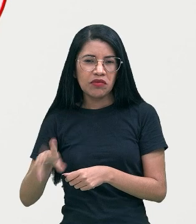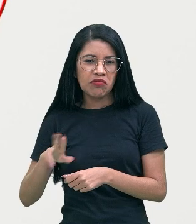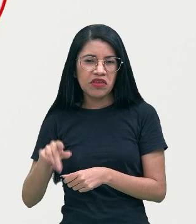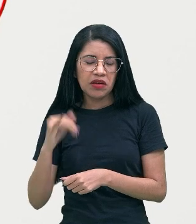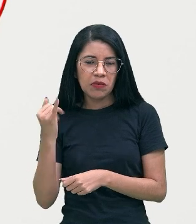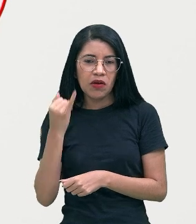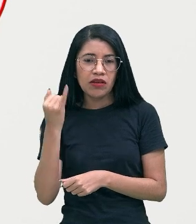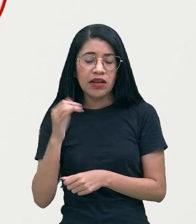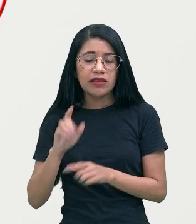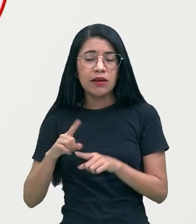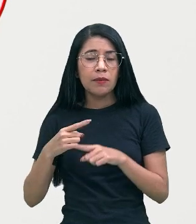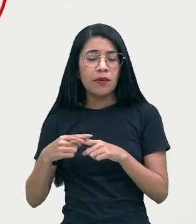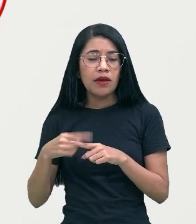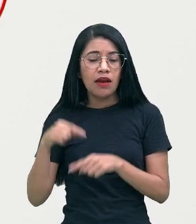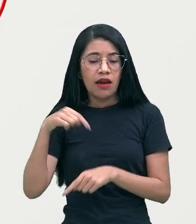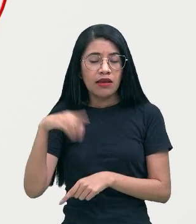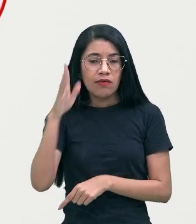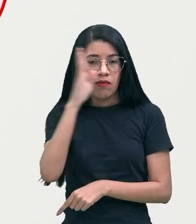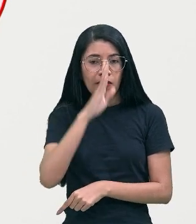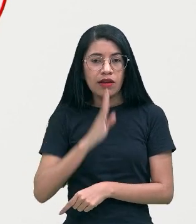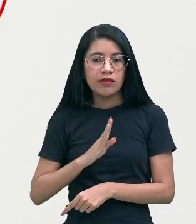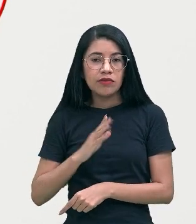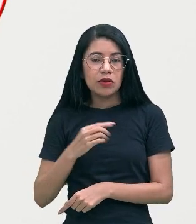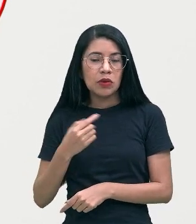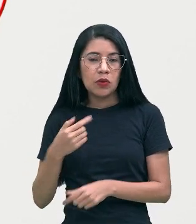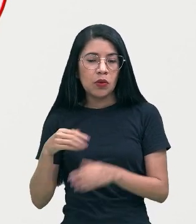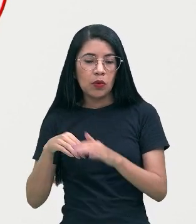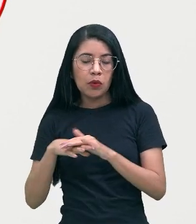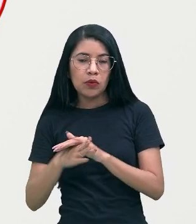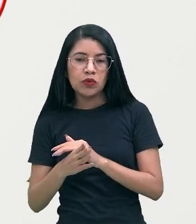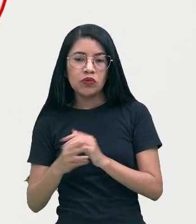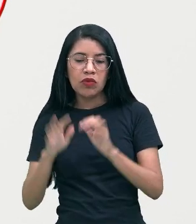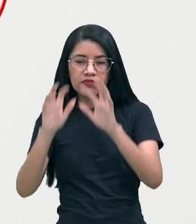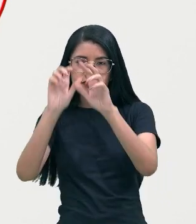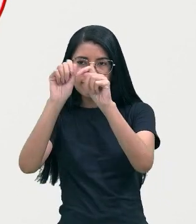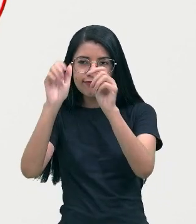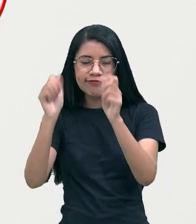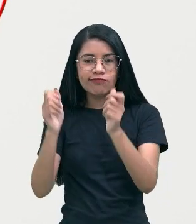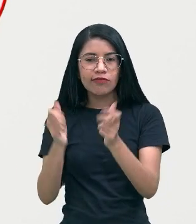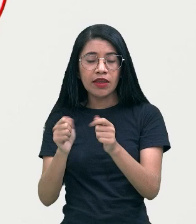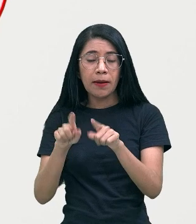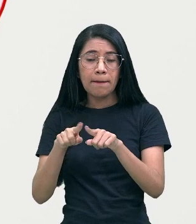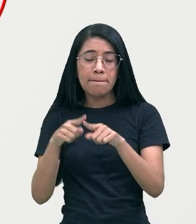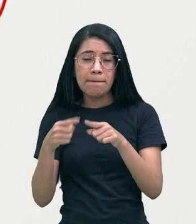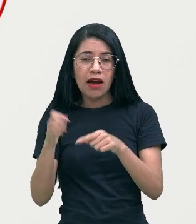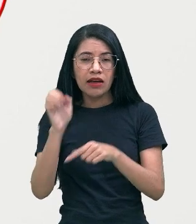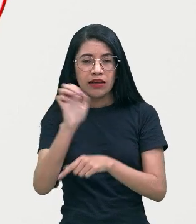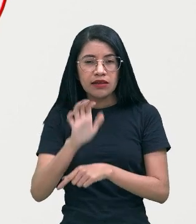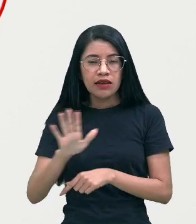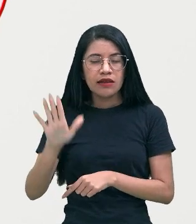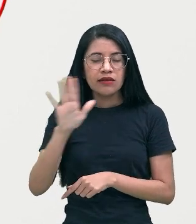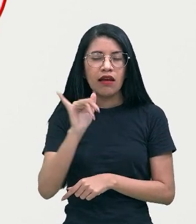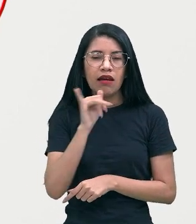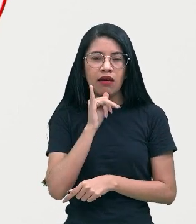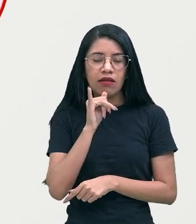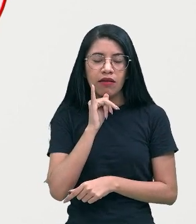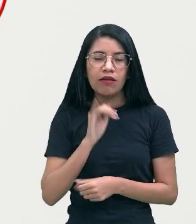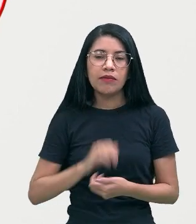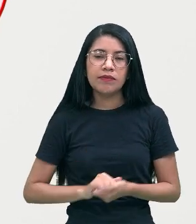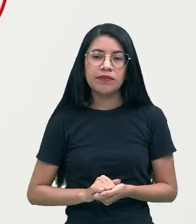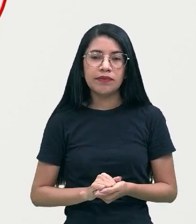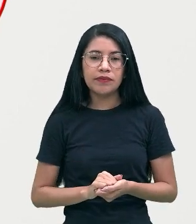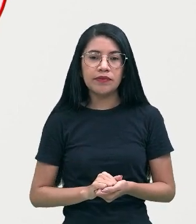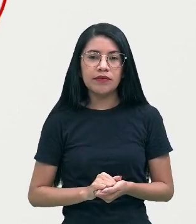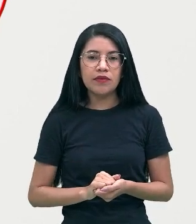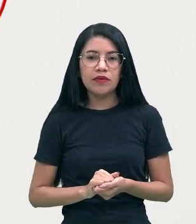Brasil a gente não tem o costume de ter esculturas, né? Mas na Europa, por exemplo, que inclusive